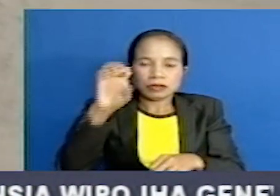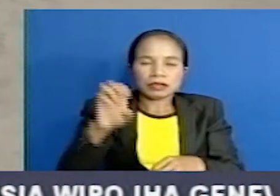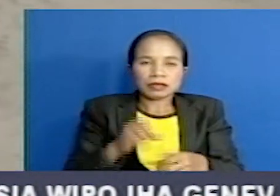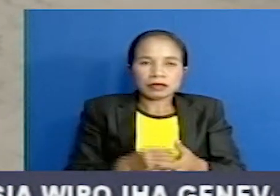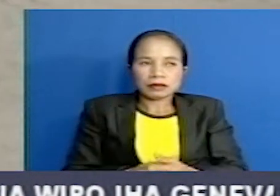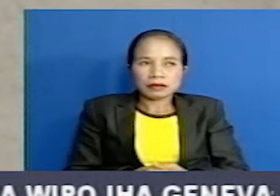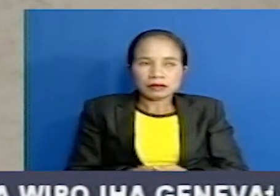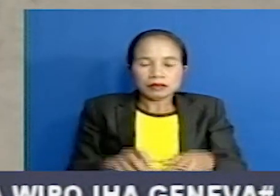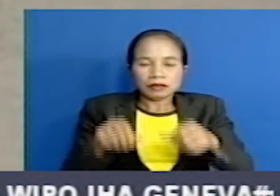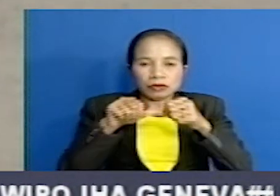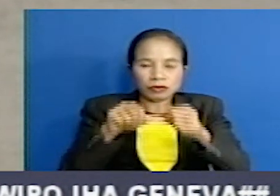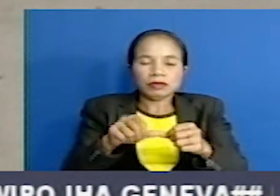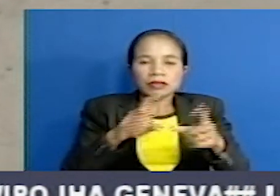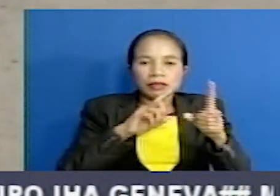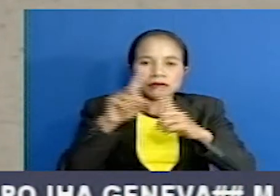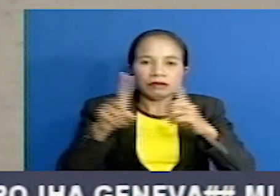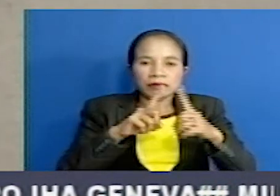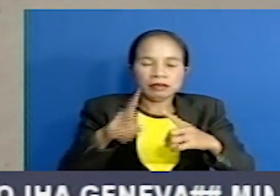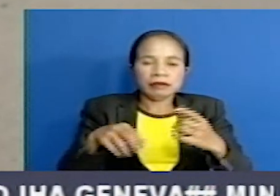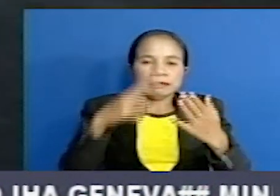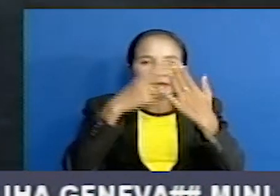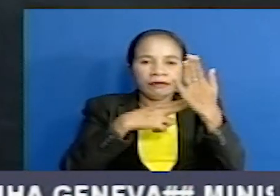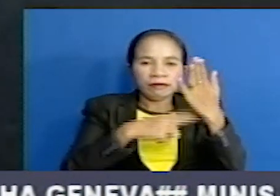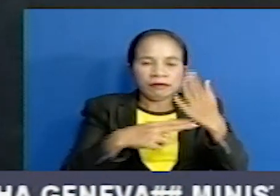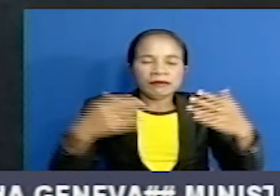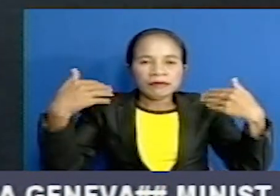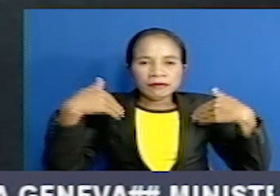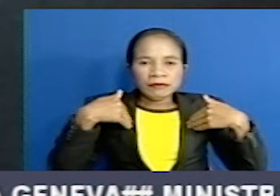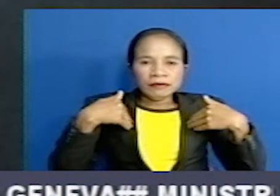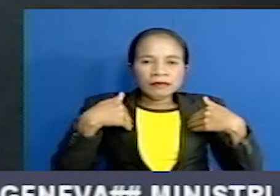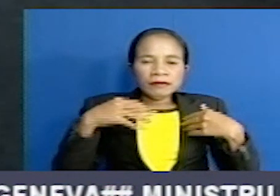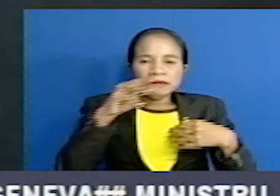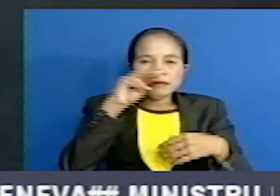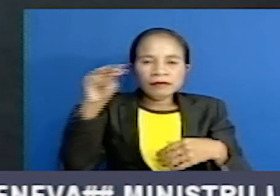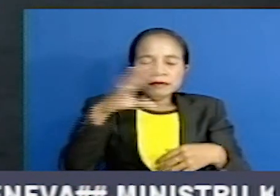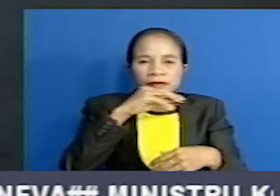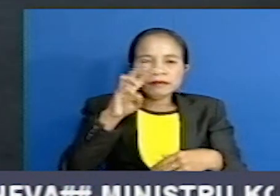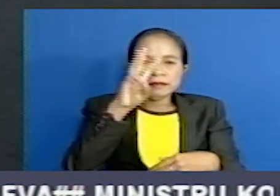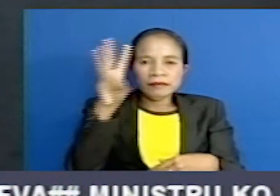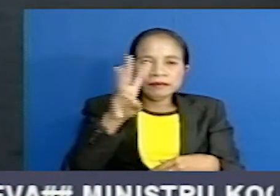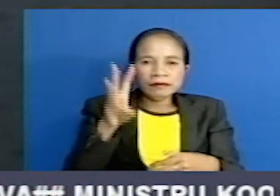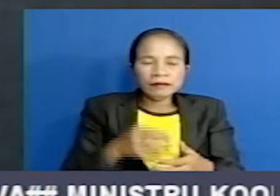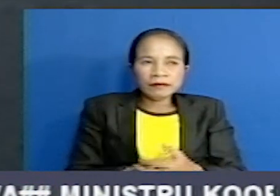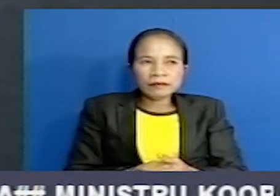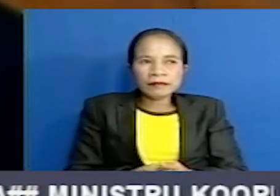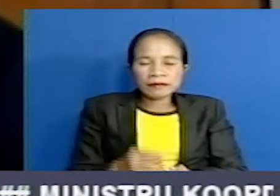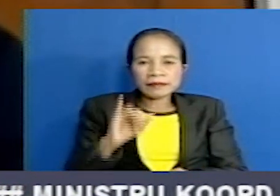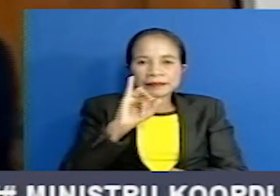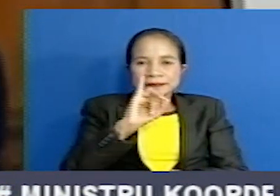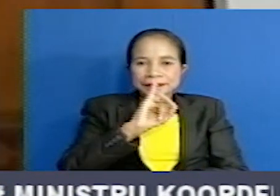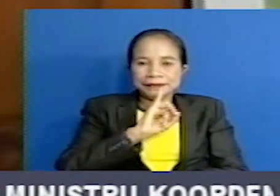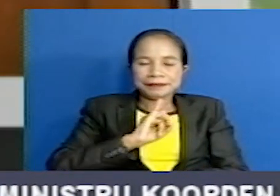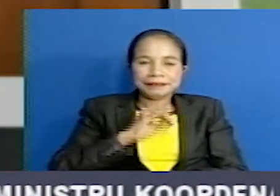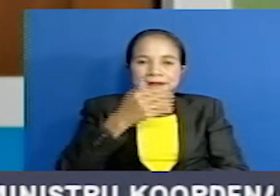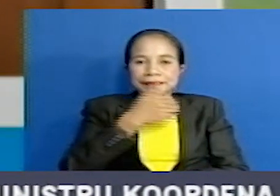Somocho, continua preocupa o horário que autoriza date e a segunda ou quarta. Ao cidadão calo